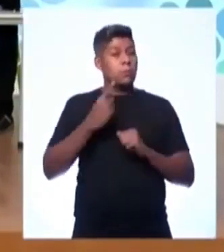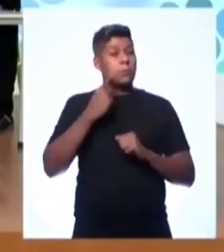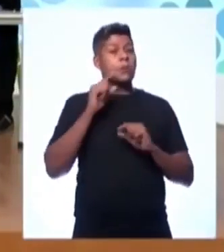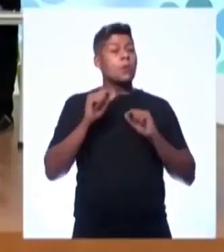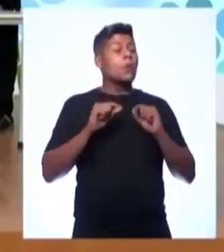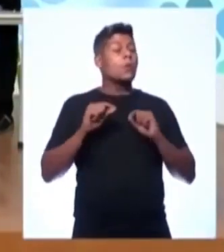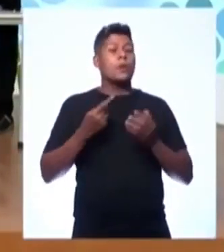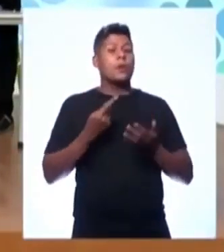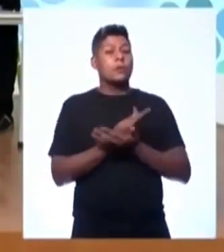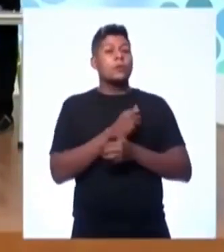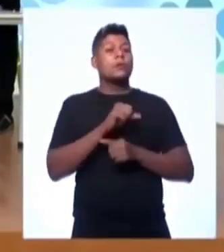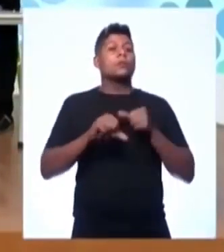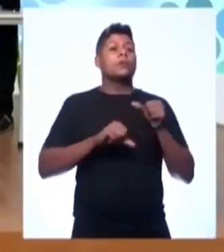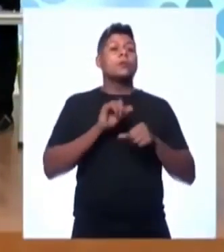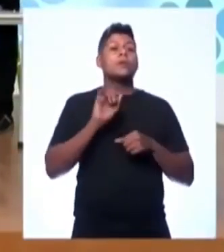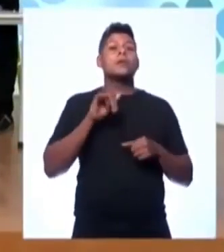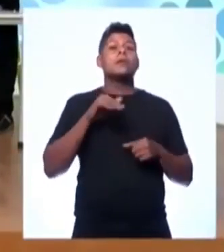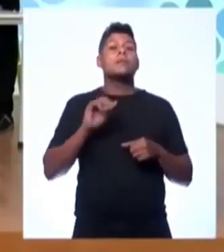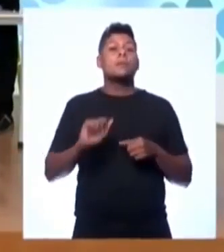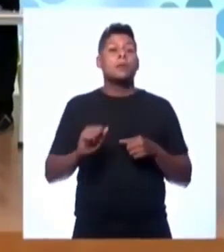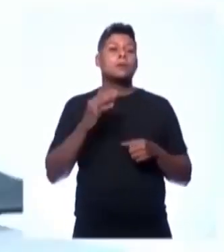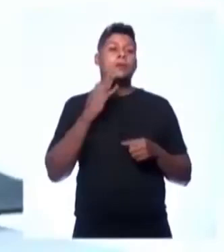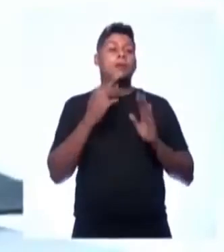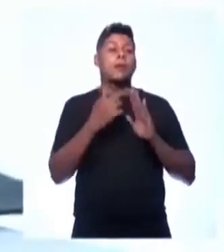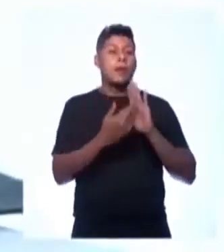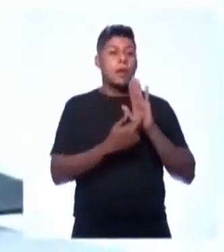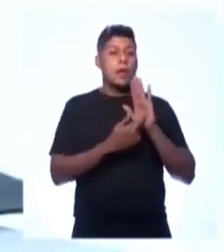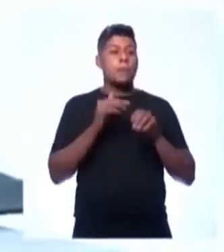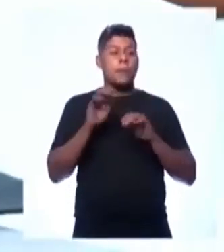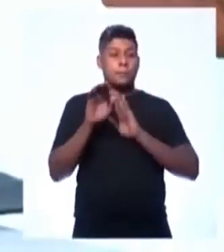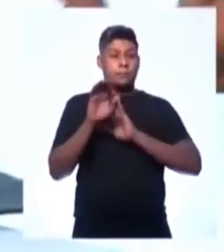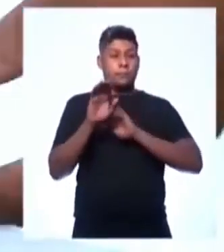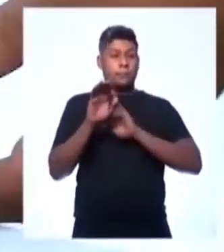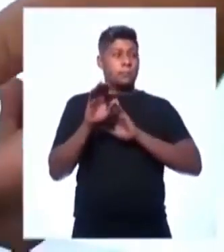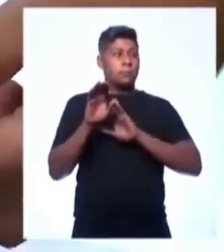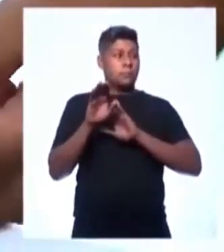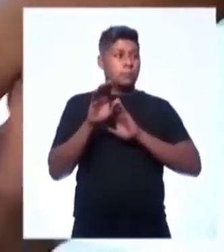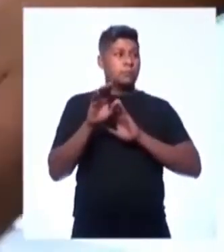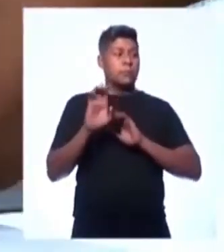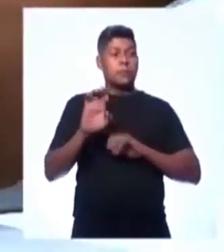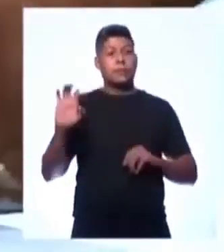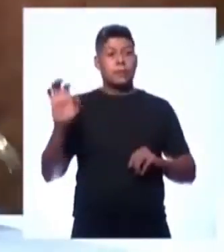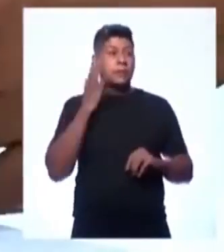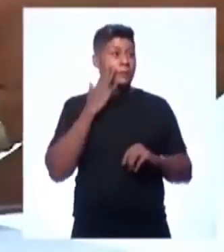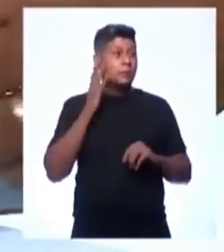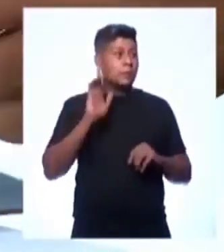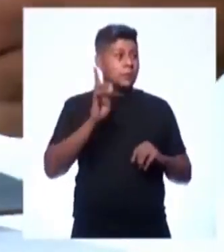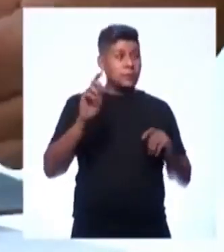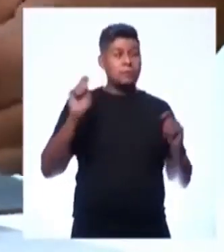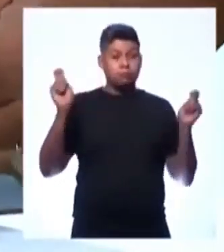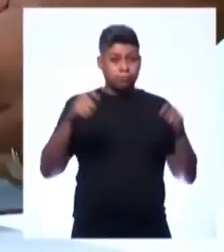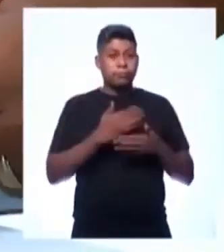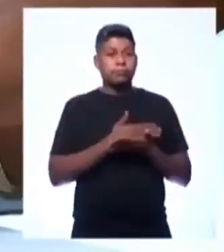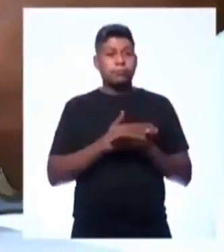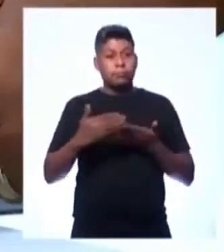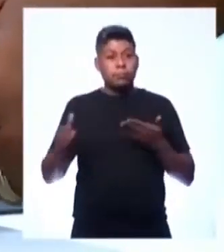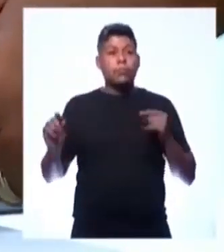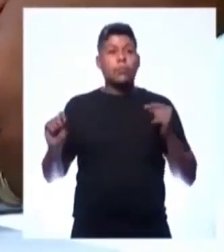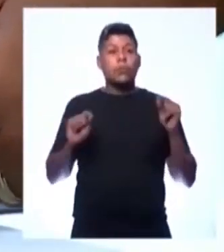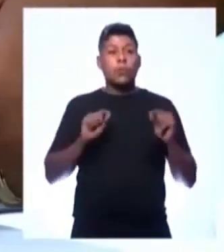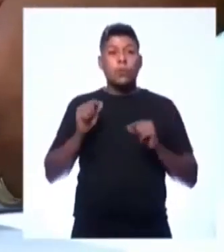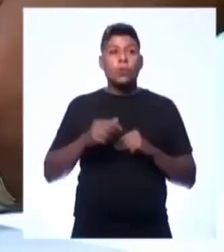que aconteceria se eu invertesse o ímã, né? Usando a regra da mão esquerda aqui, né? Então, olha, mantendo aquela condição inicial,